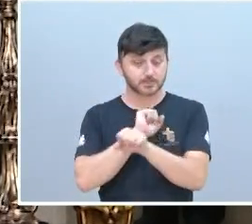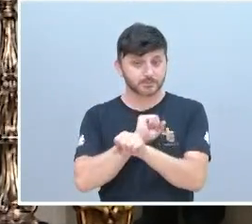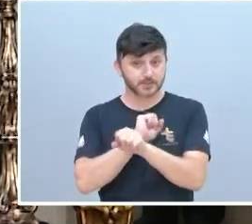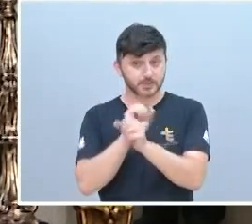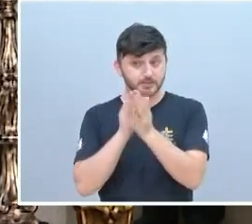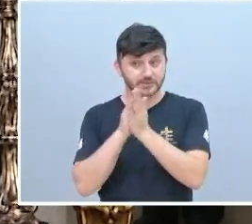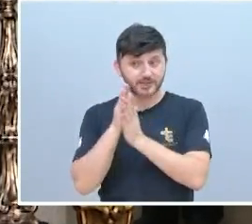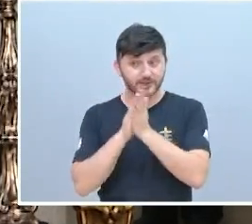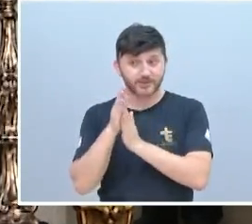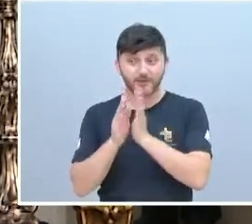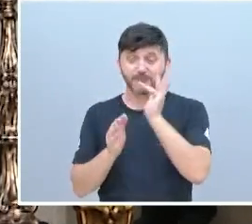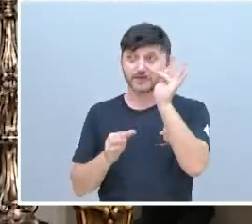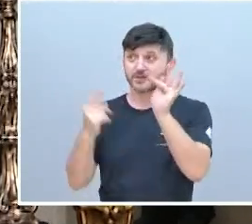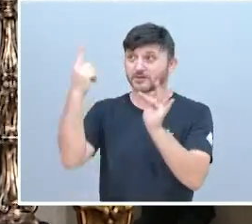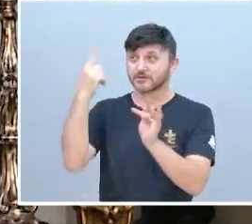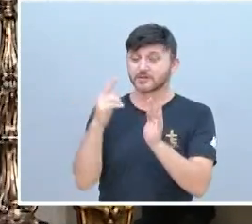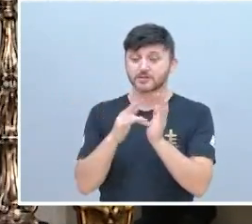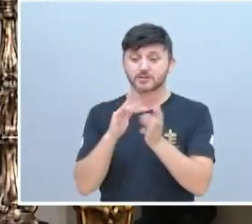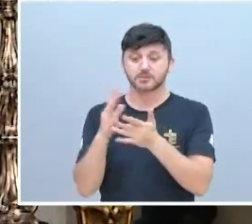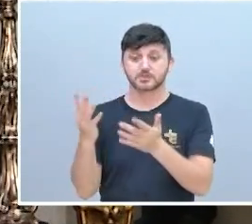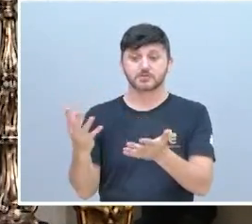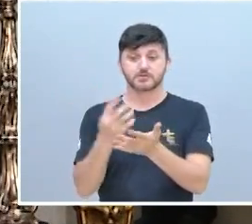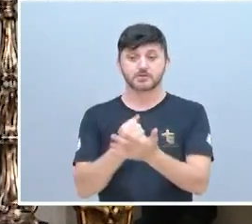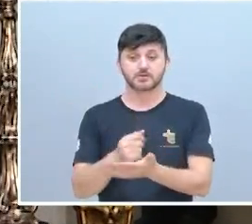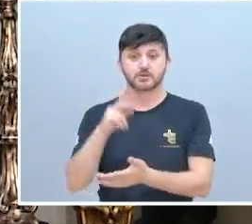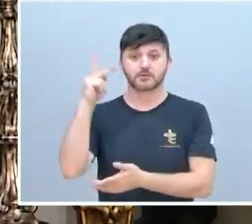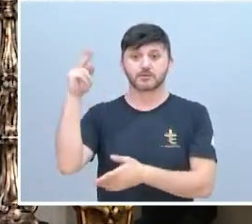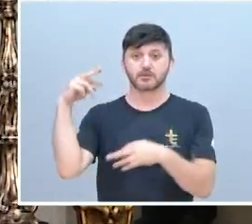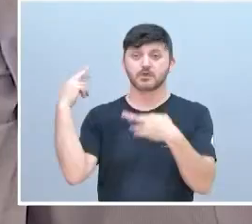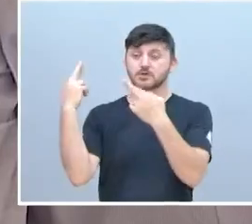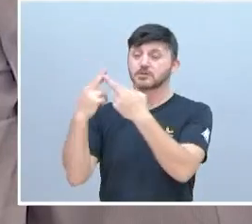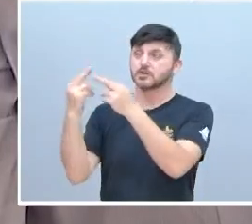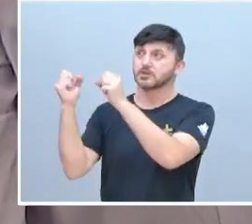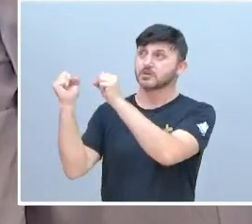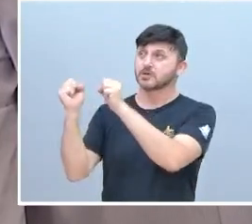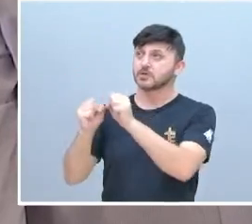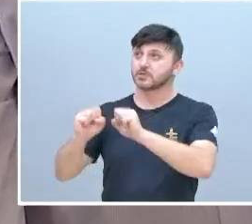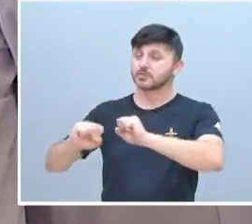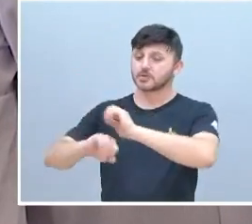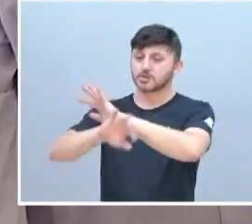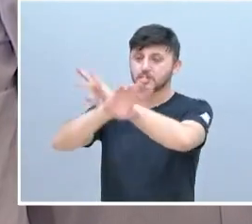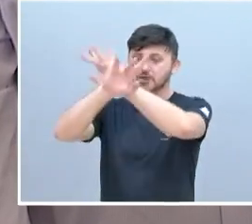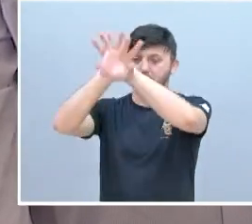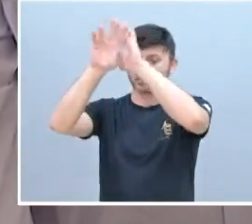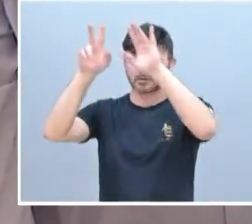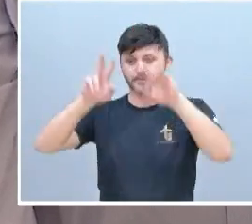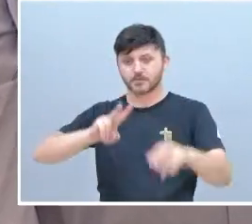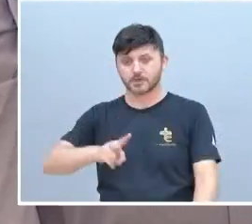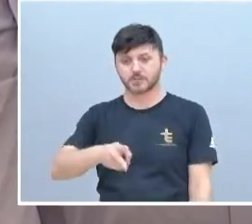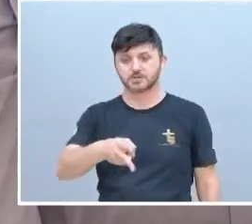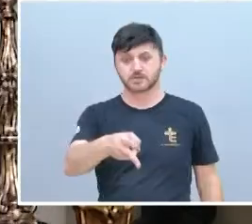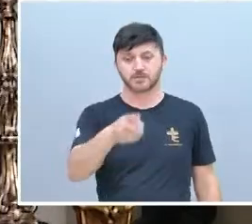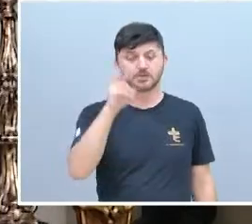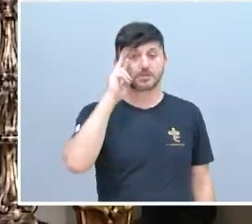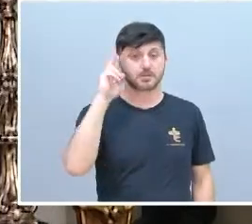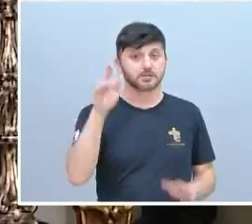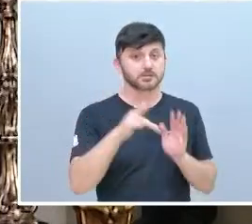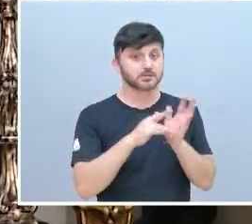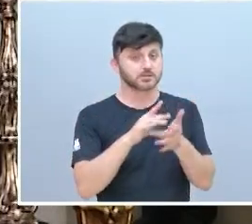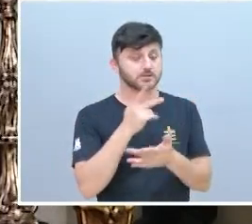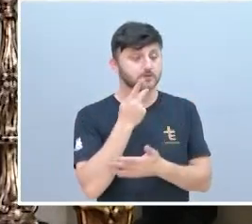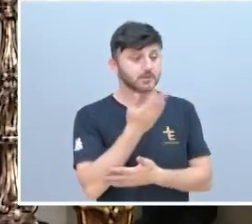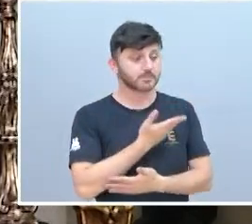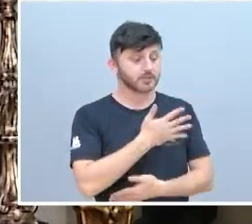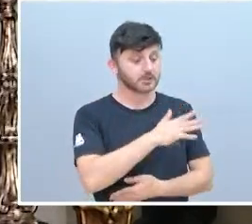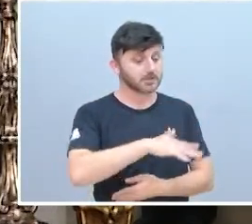esperança, aguardamos a vinda do Cristo Salvador. Vosso é o reino, o poder e a glória para sempre. Senhor